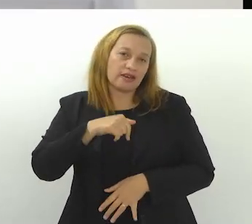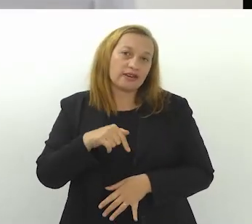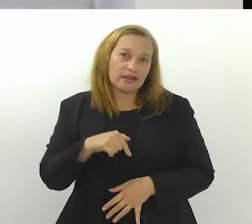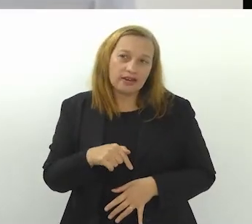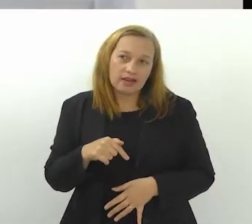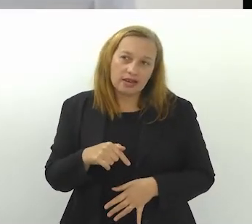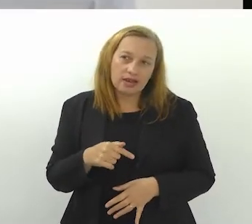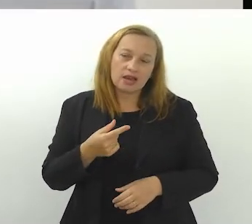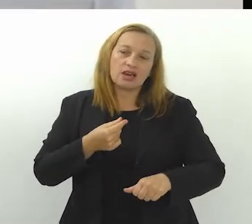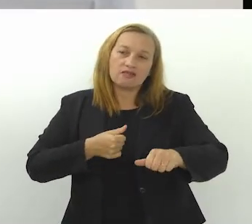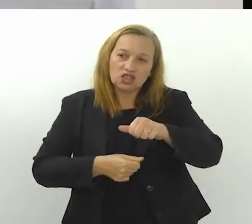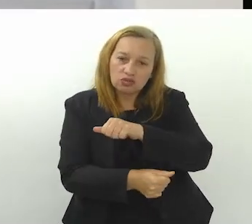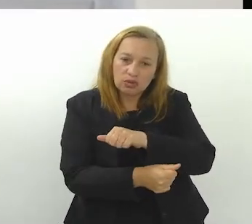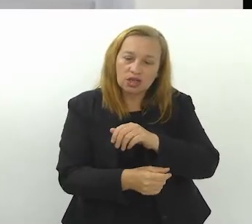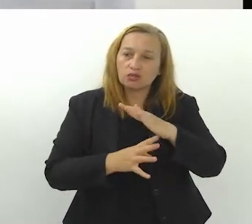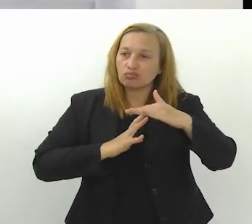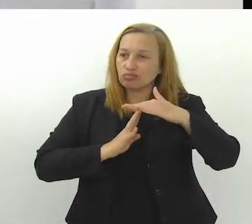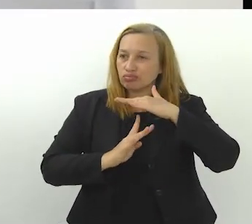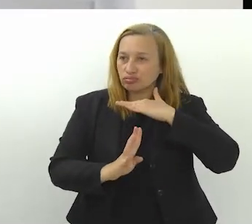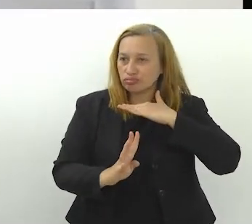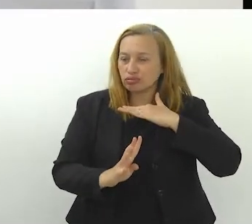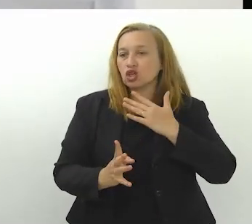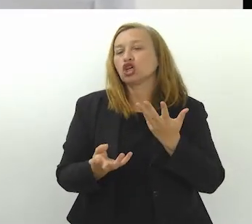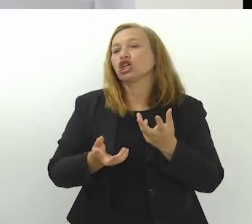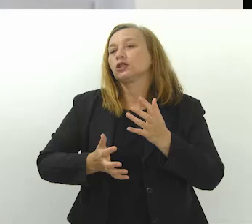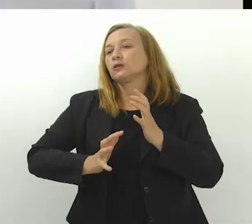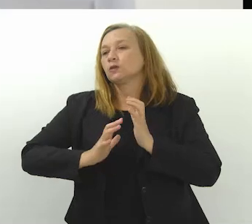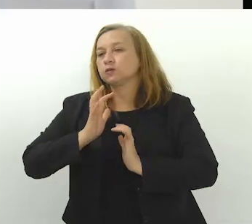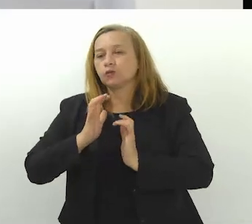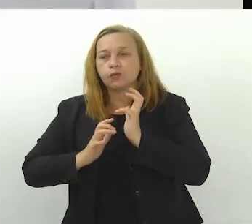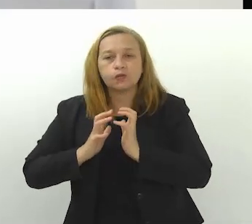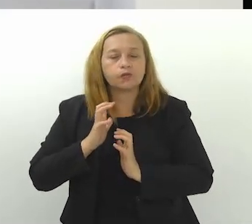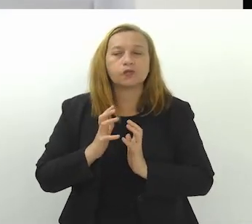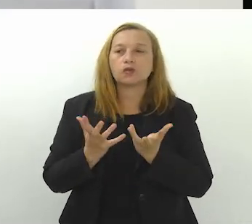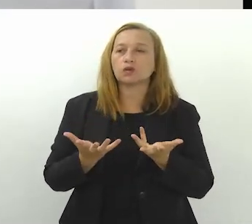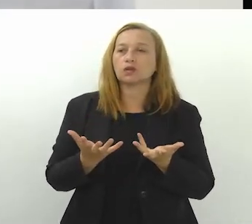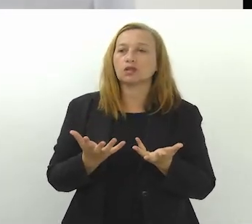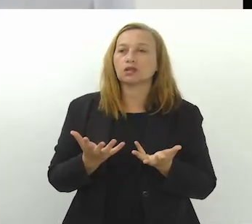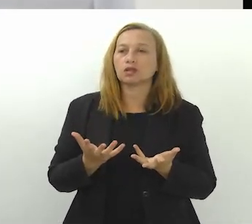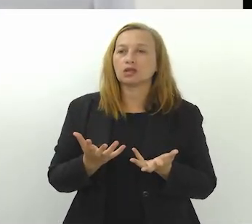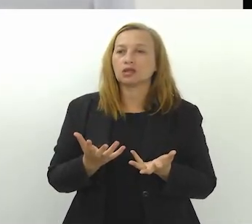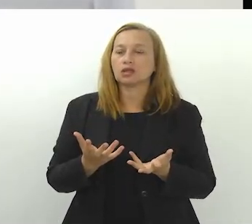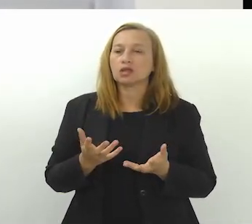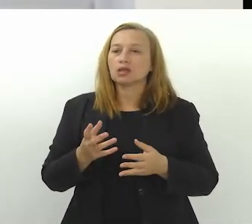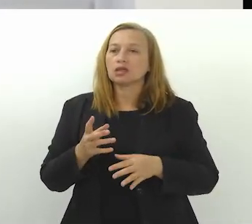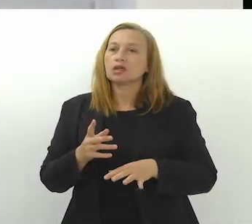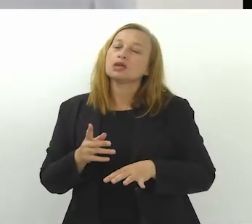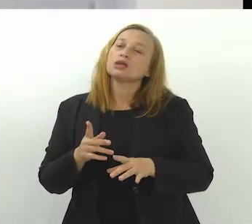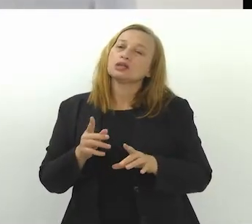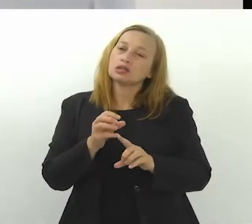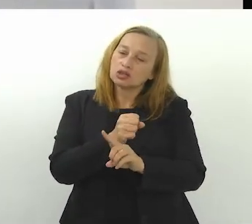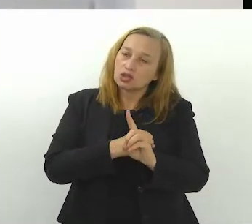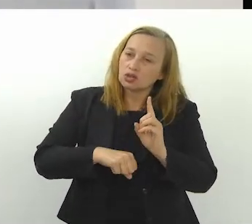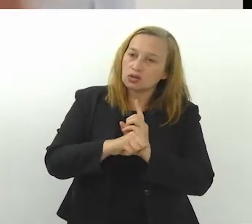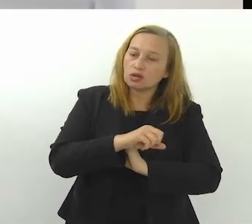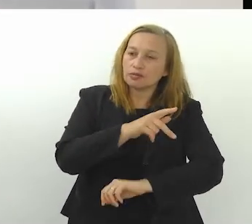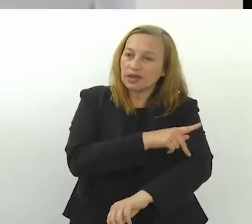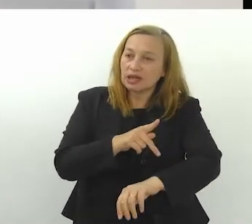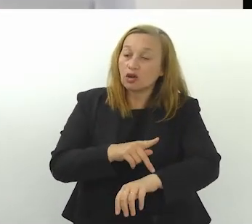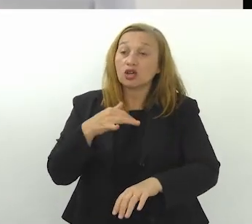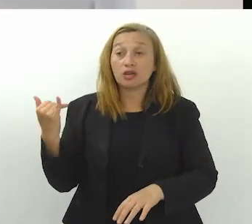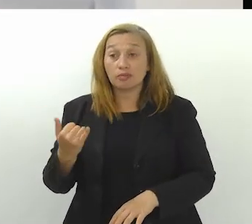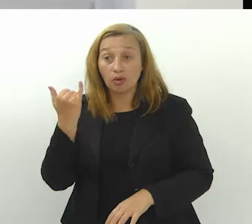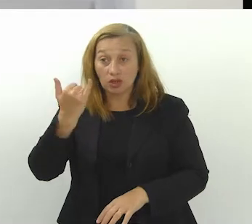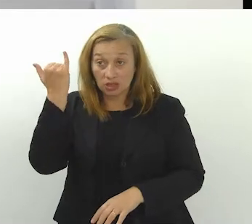dito aqui, né, em investimento de mediação de conflito, investimento em medidas sociopedagógicas, você também tem uma parte que é